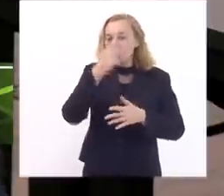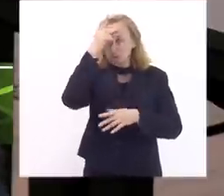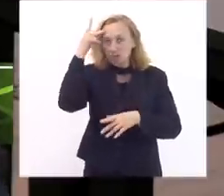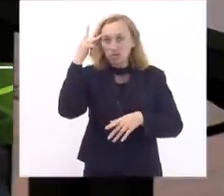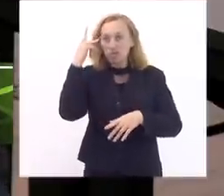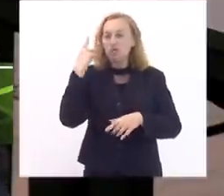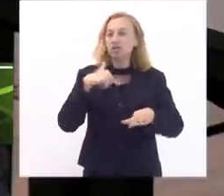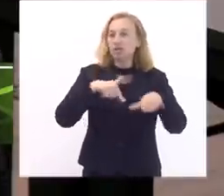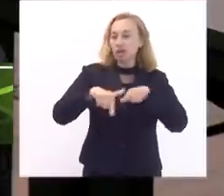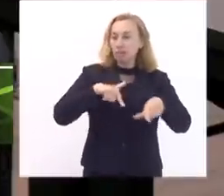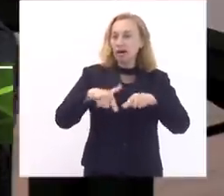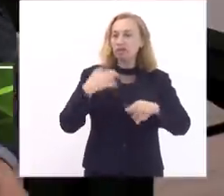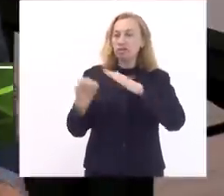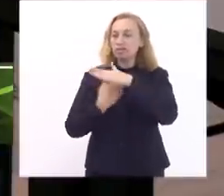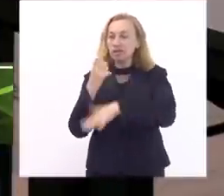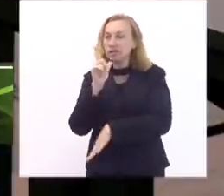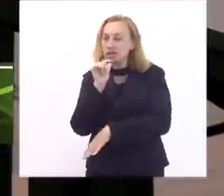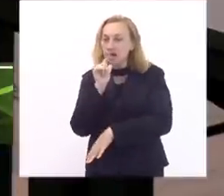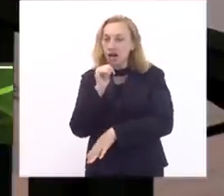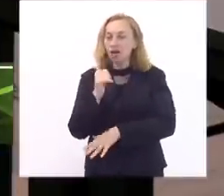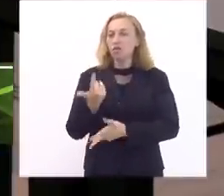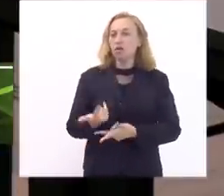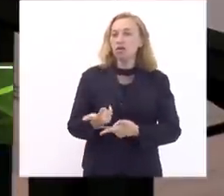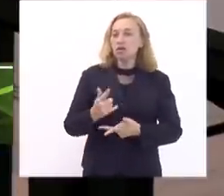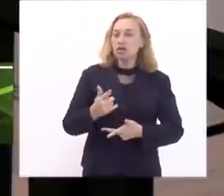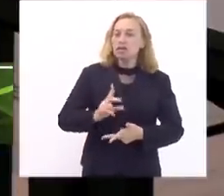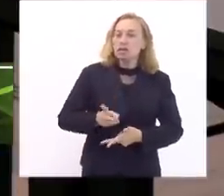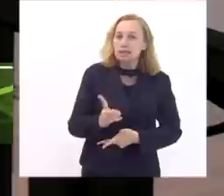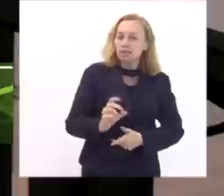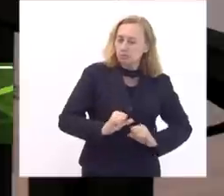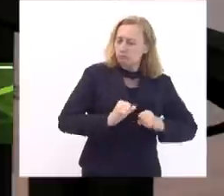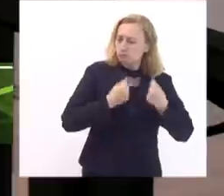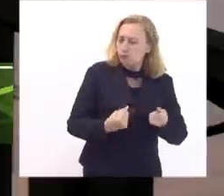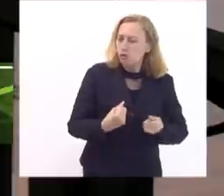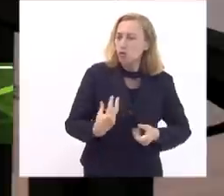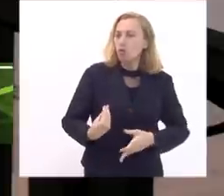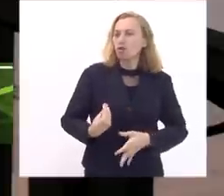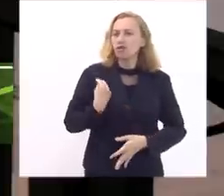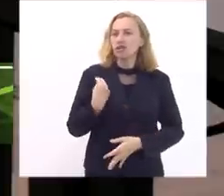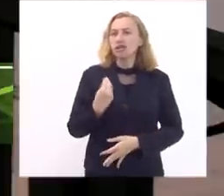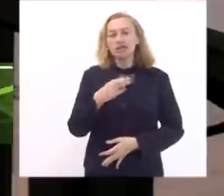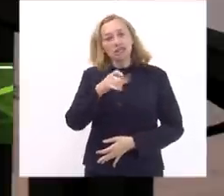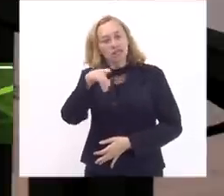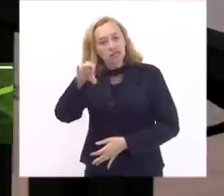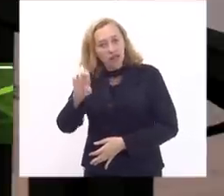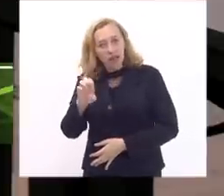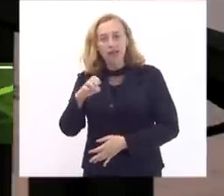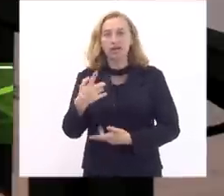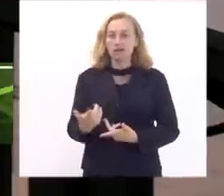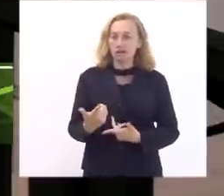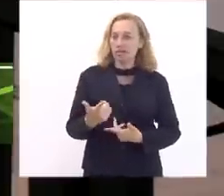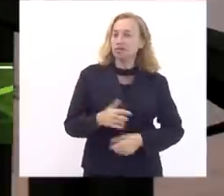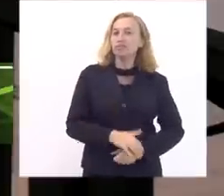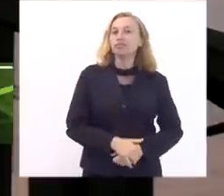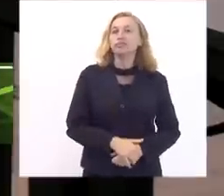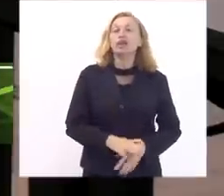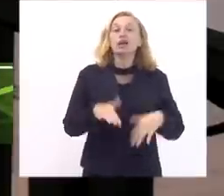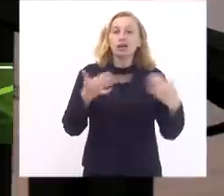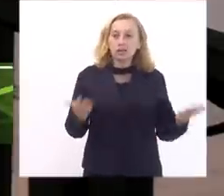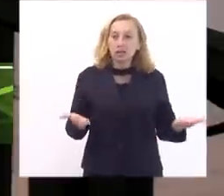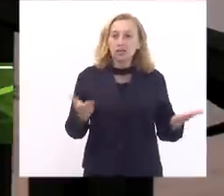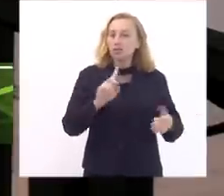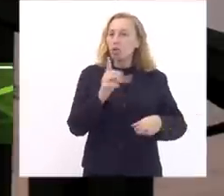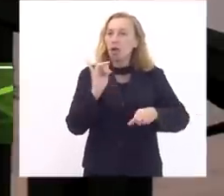que sempre defenderam com a vida, né? A CEDAE, sempre pública, estatal e indivisível. Então, isso